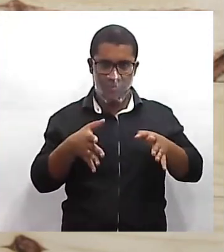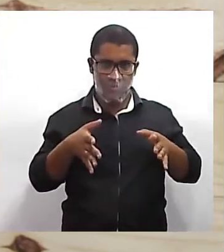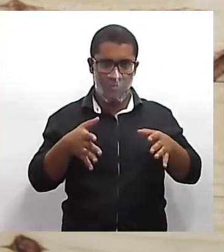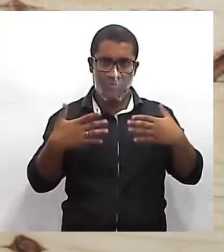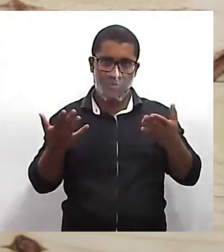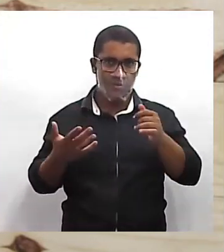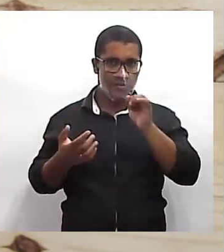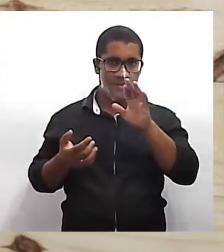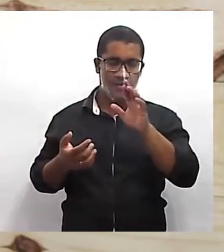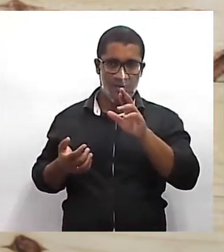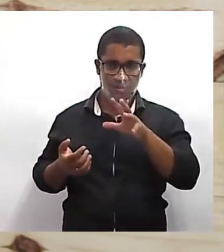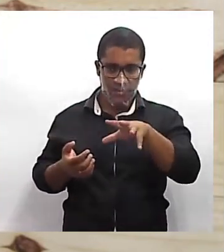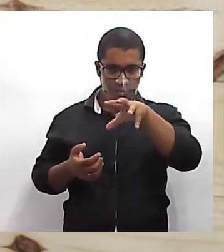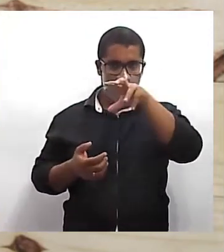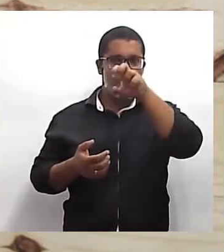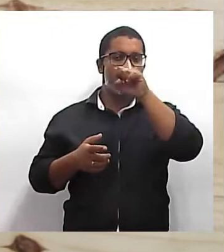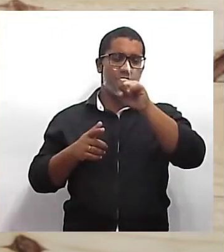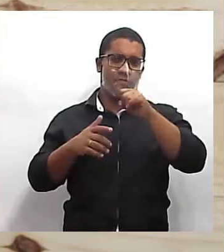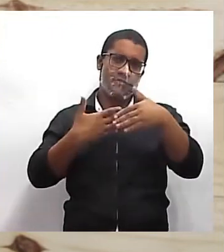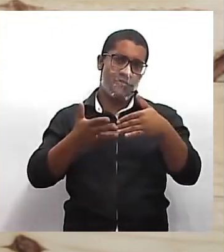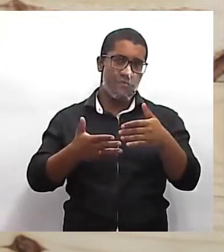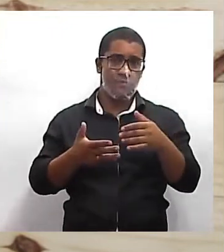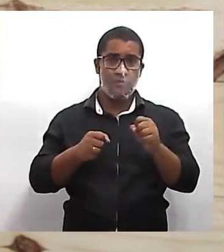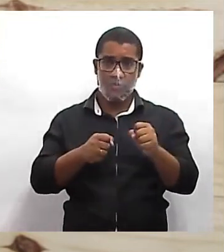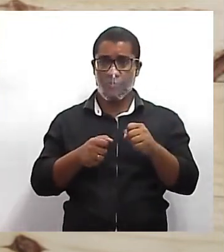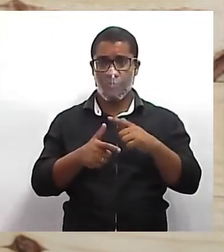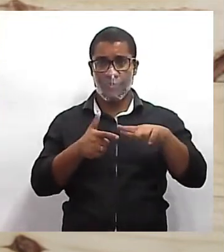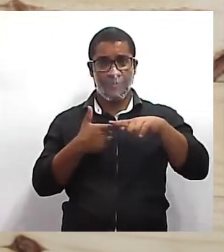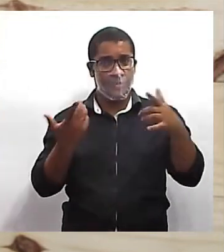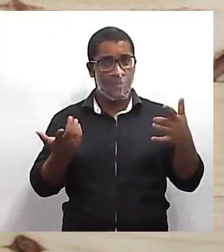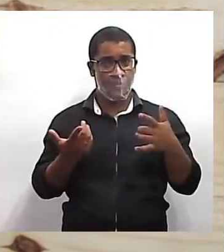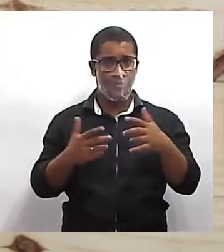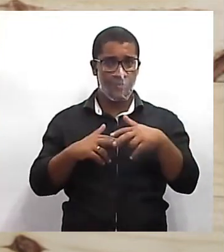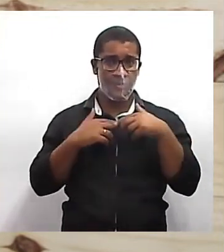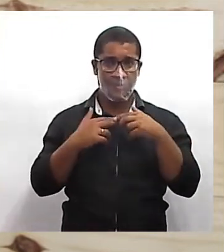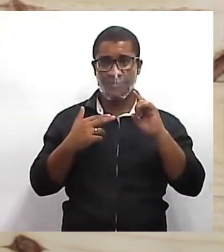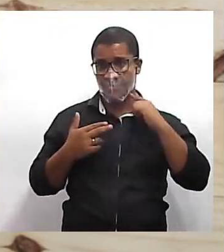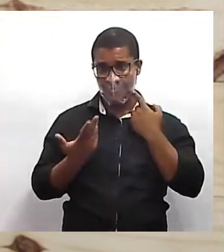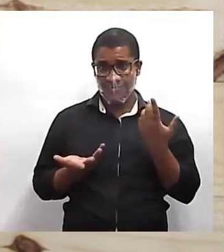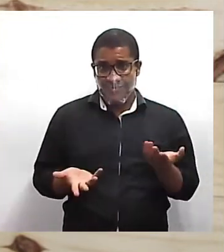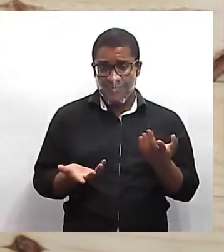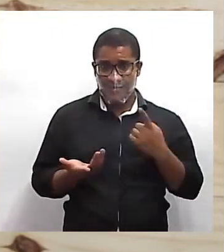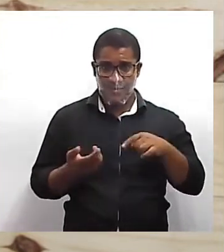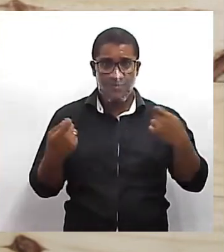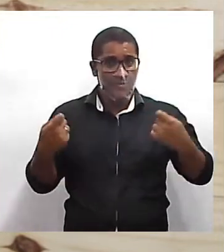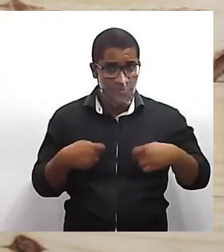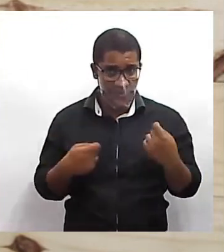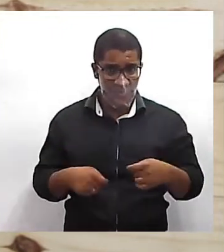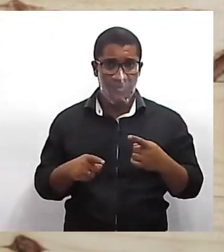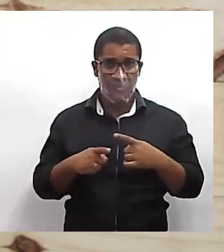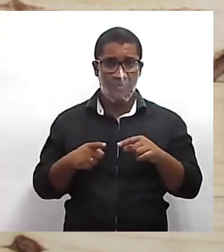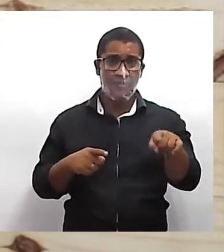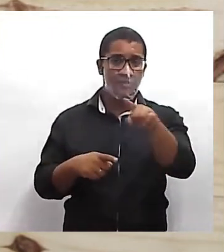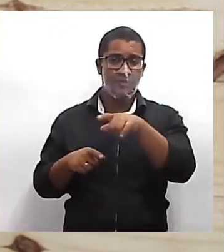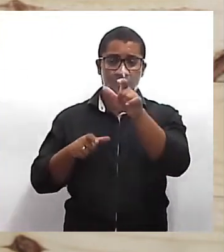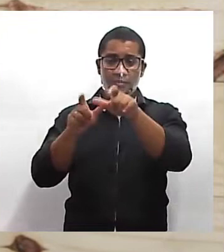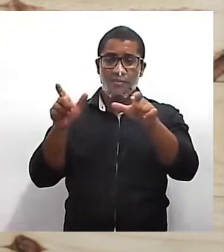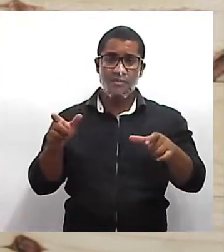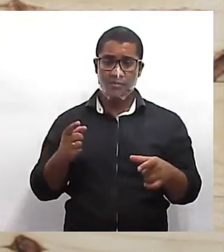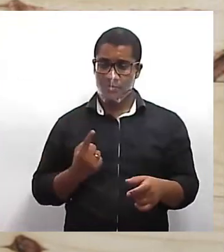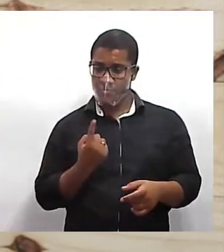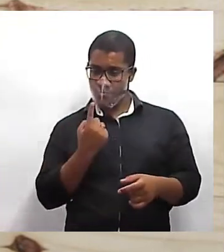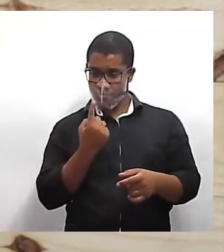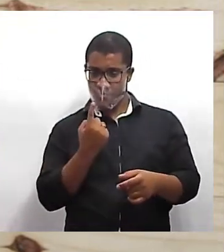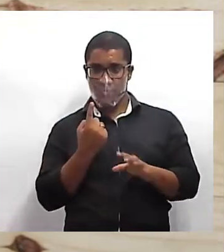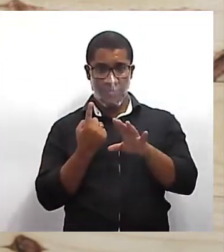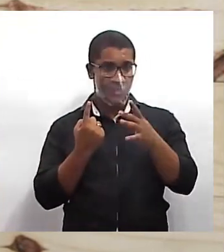o ar que se respira, pois isso acarreta doenças, né? Nós dependemos um do outro, nós somos apenas uma espécie dentre milhares que